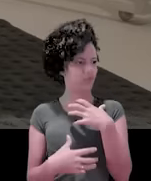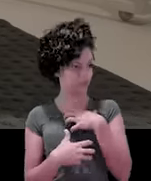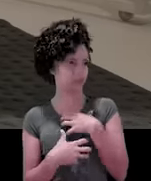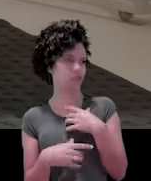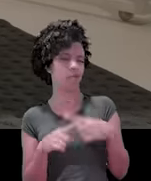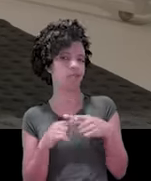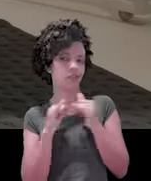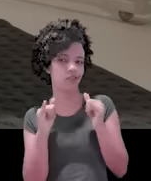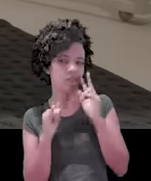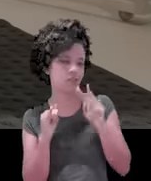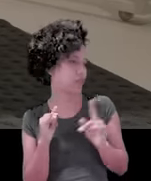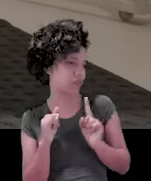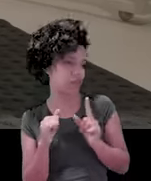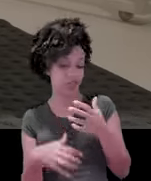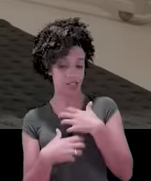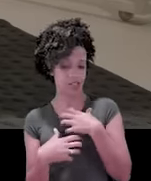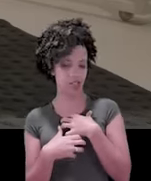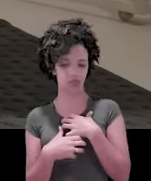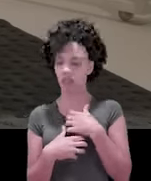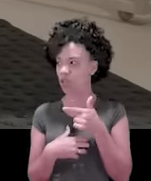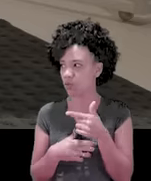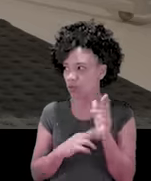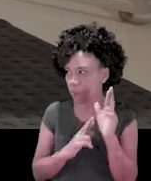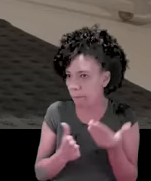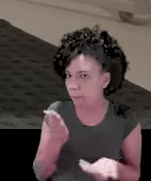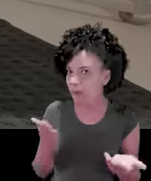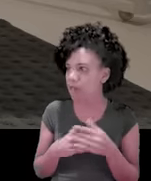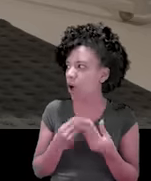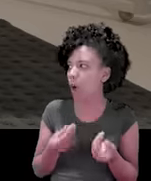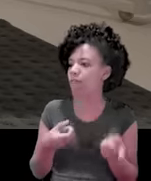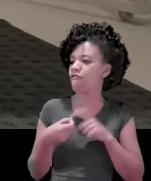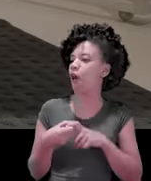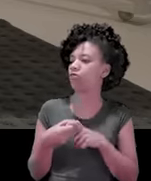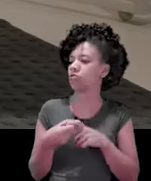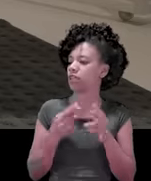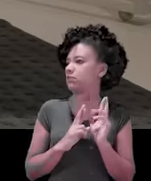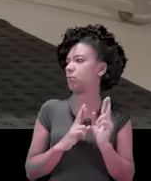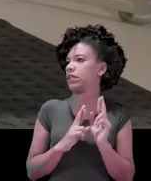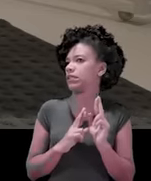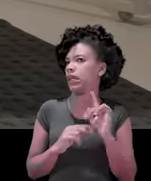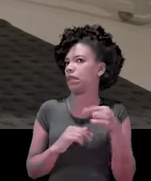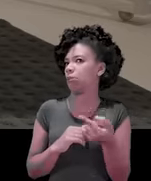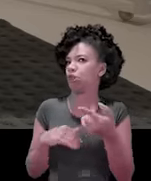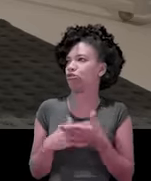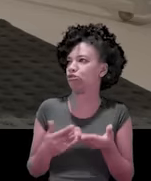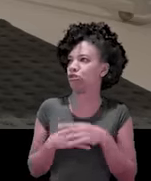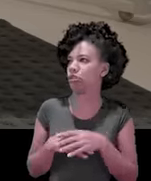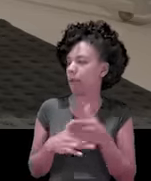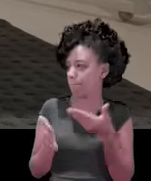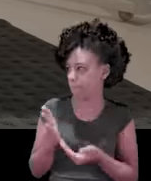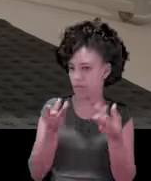sente porque a energia você não ver você sente se sentir você tava sem esperança como é que você volta tem como é que você volta até esperança depois de